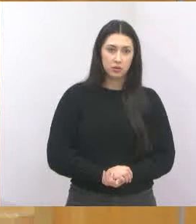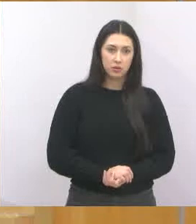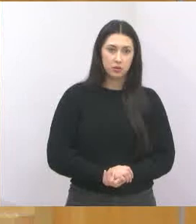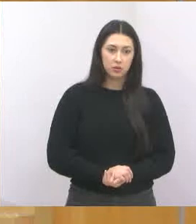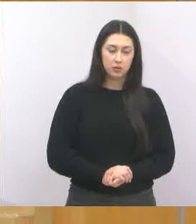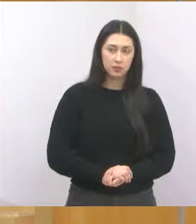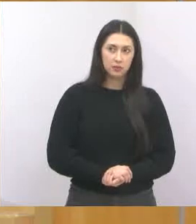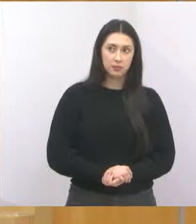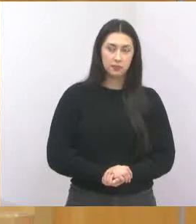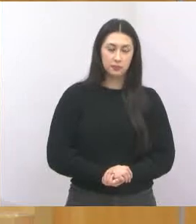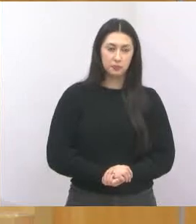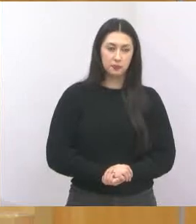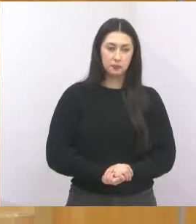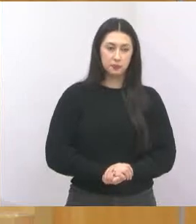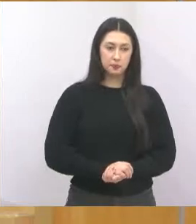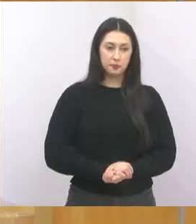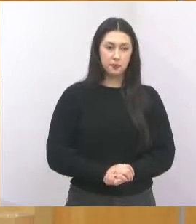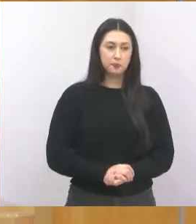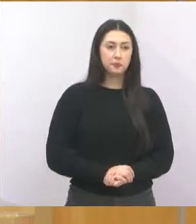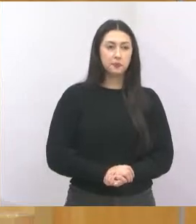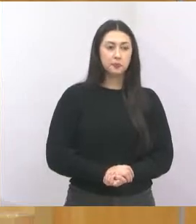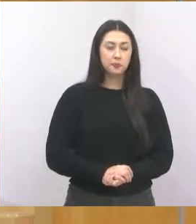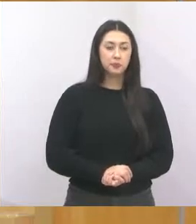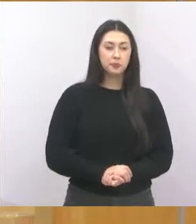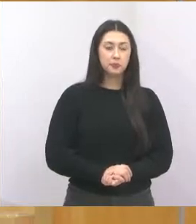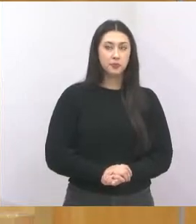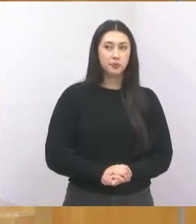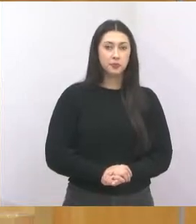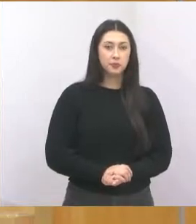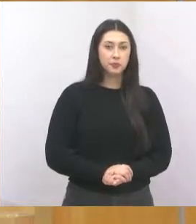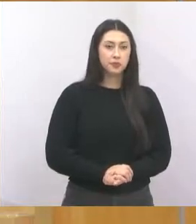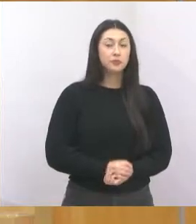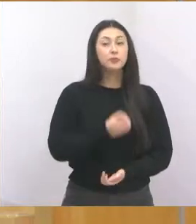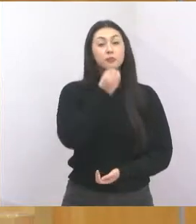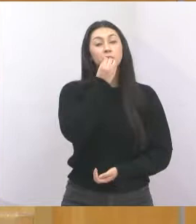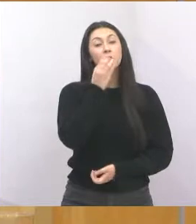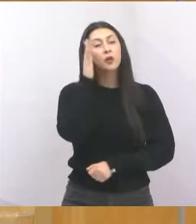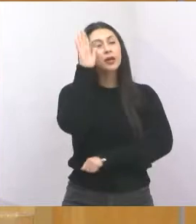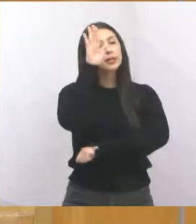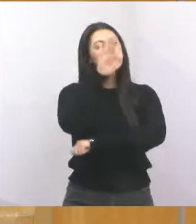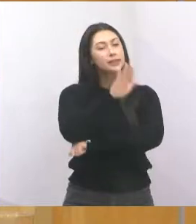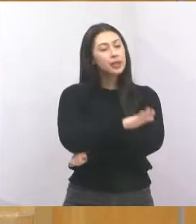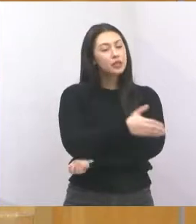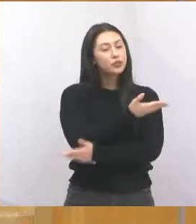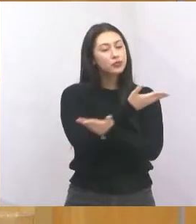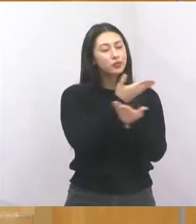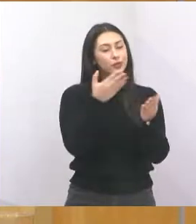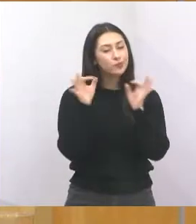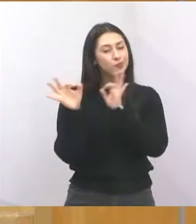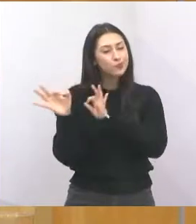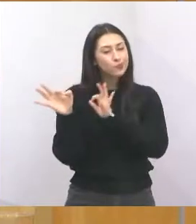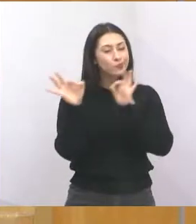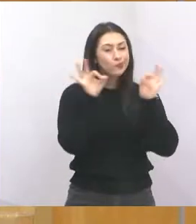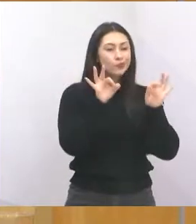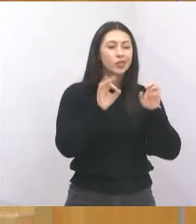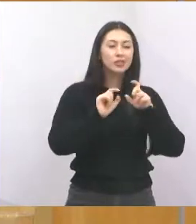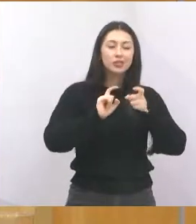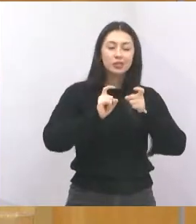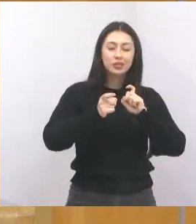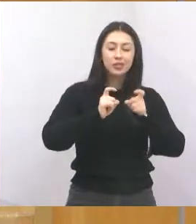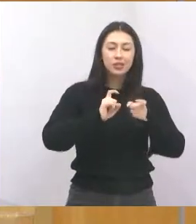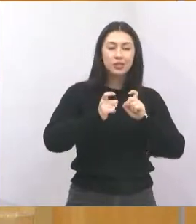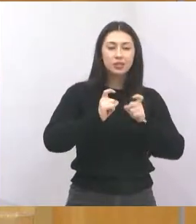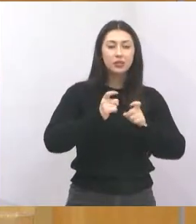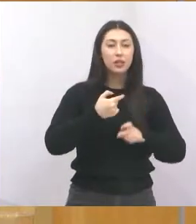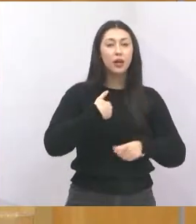E aí E aí Oi boa tarde a todos que nos acompanhe mais uma sessão de câmara